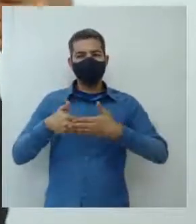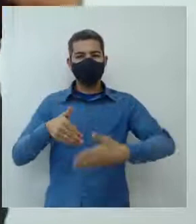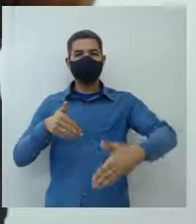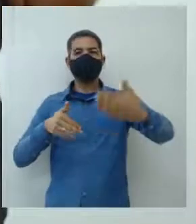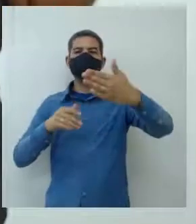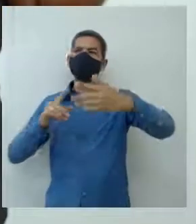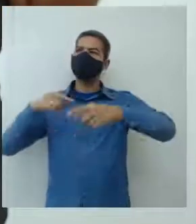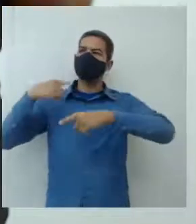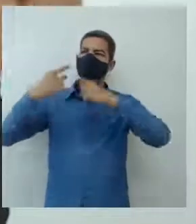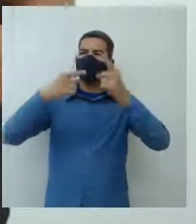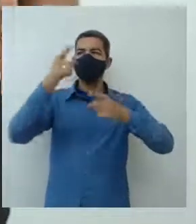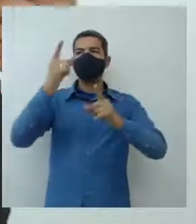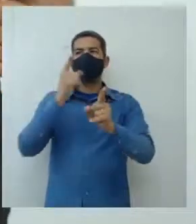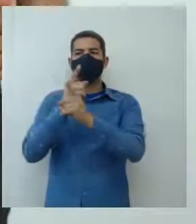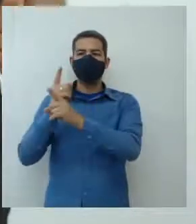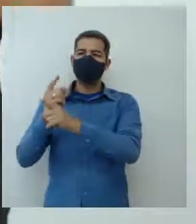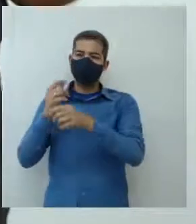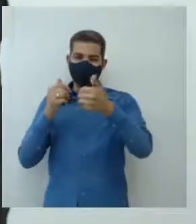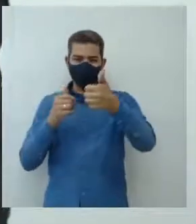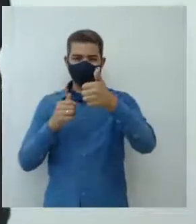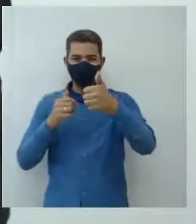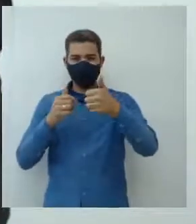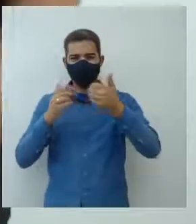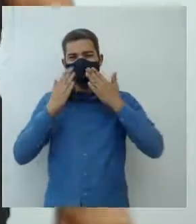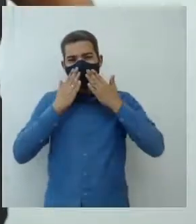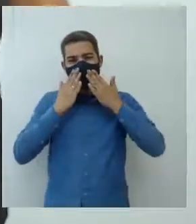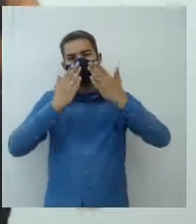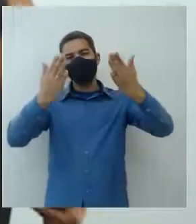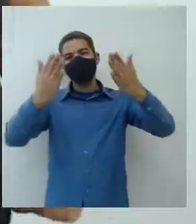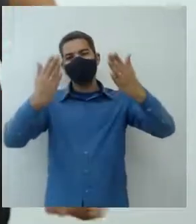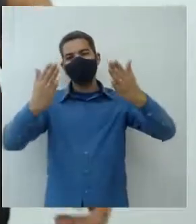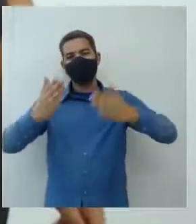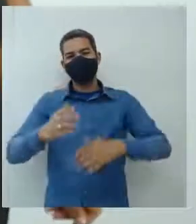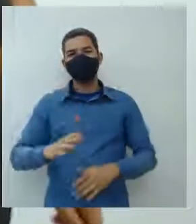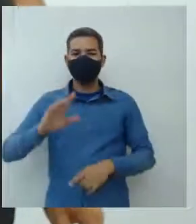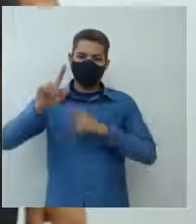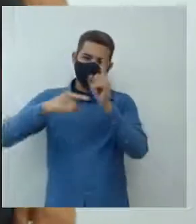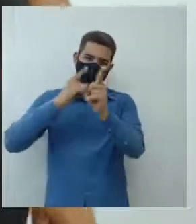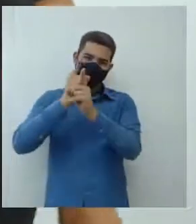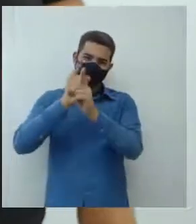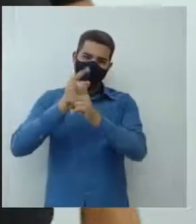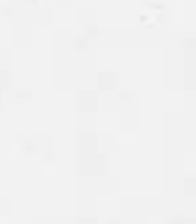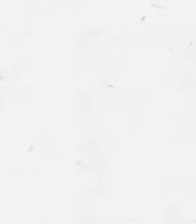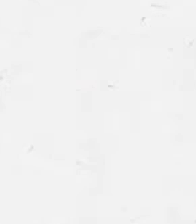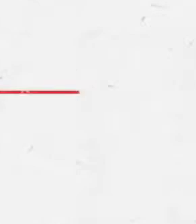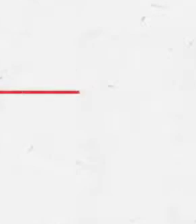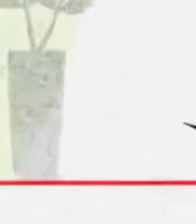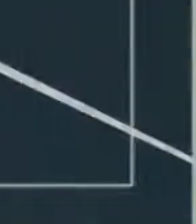encontra mais vezes lá para frente, tá? Beijão para vocês e até a próxima.